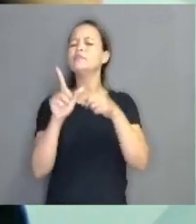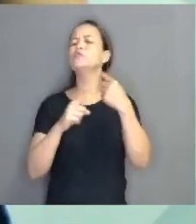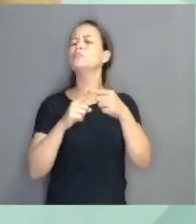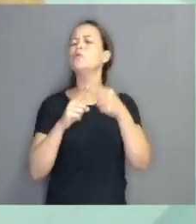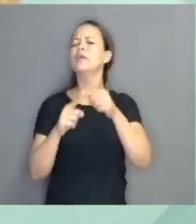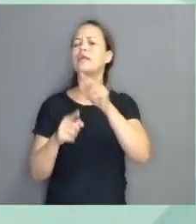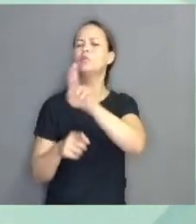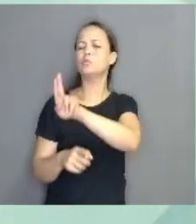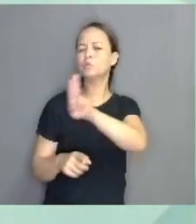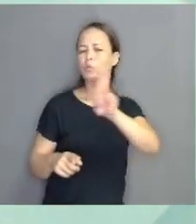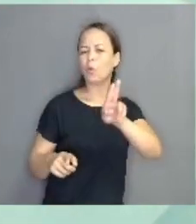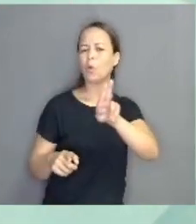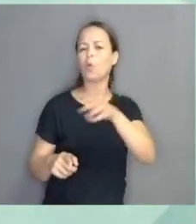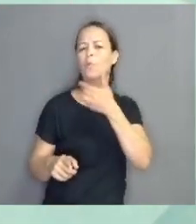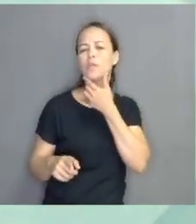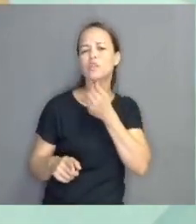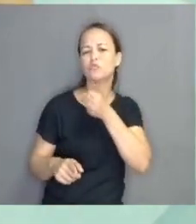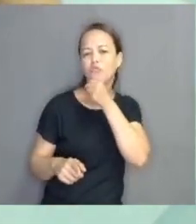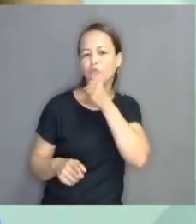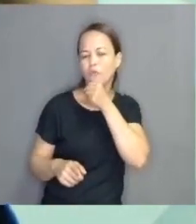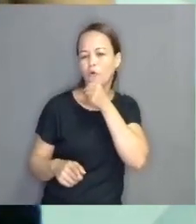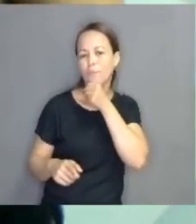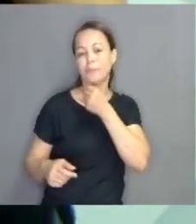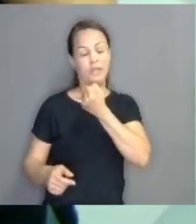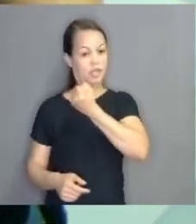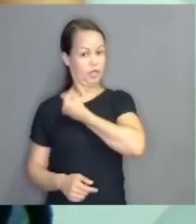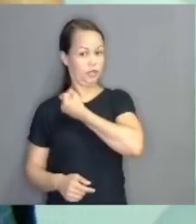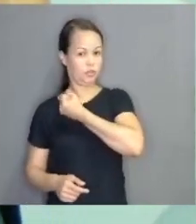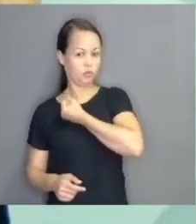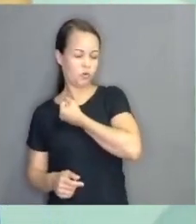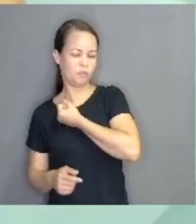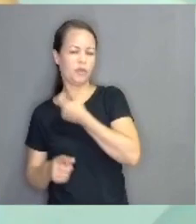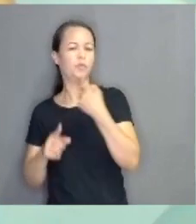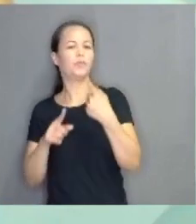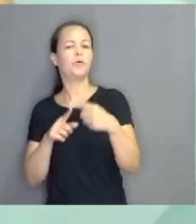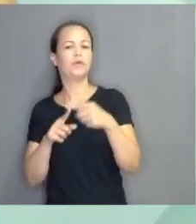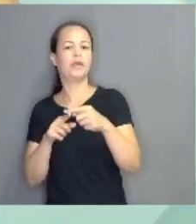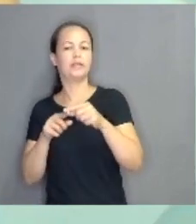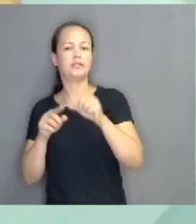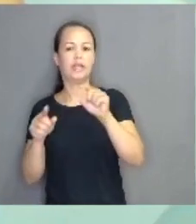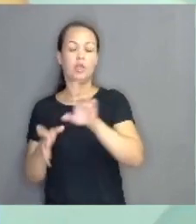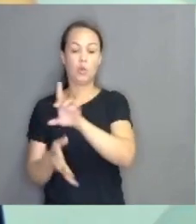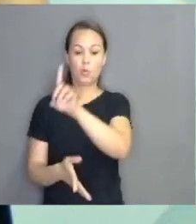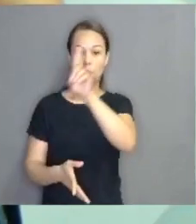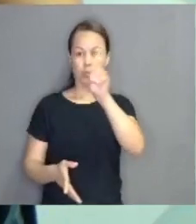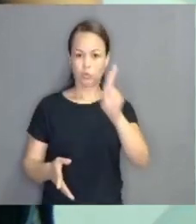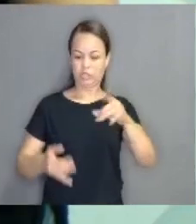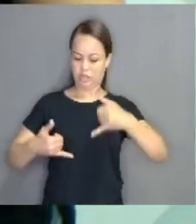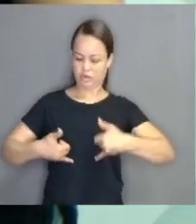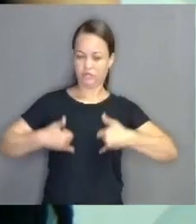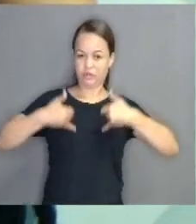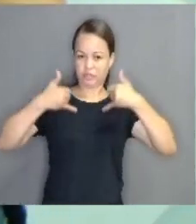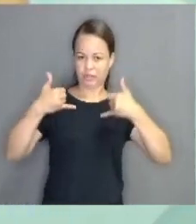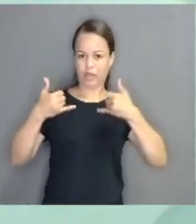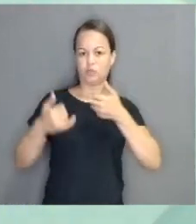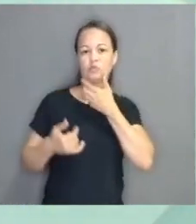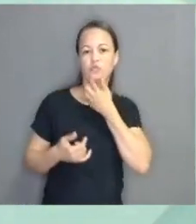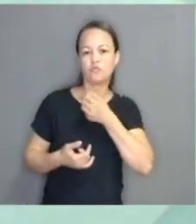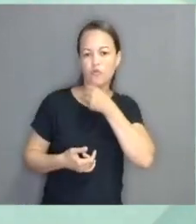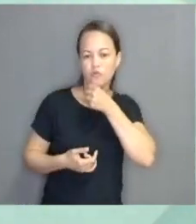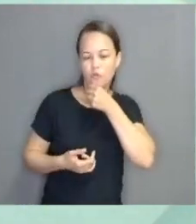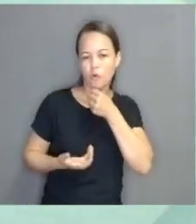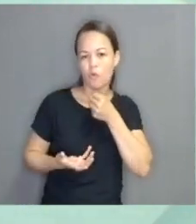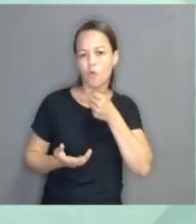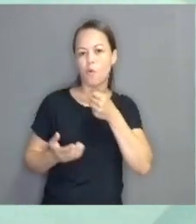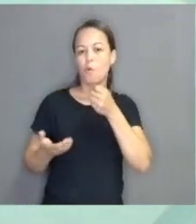que a gente escreve nome, a gente usa letras. E números porque tem a data do aniversário do vovô, a data em que